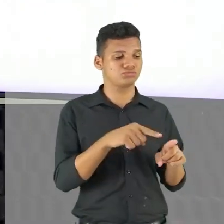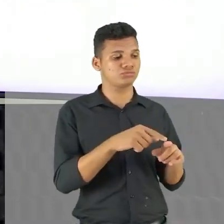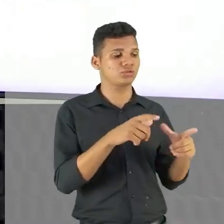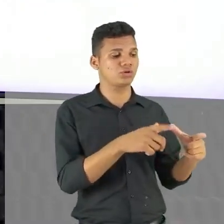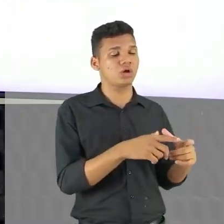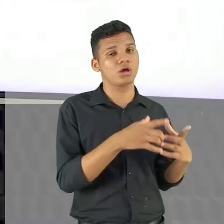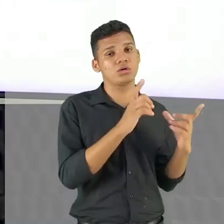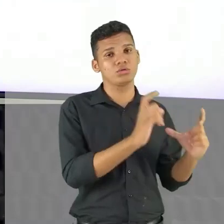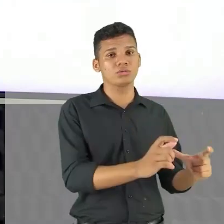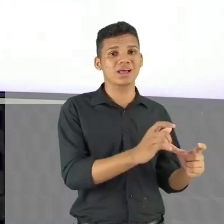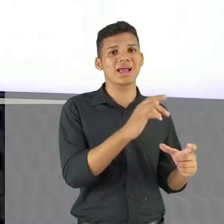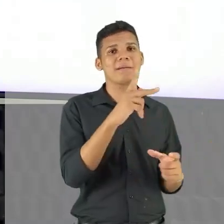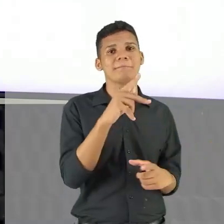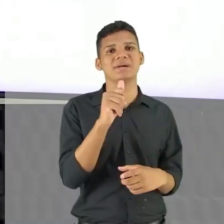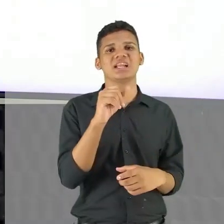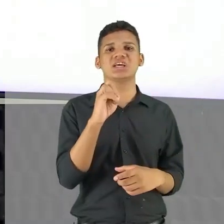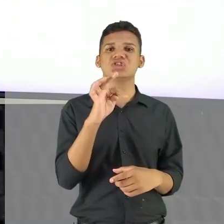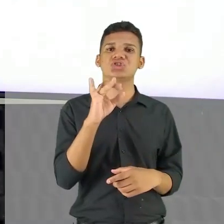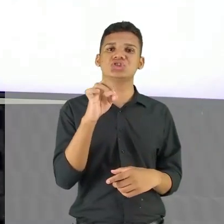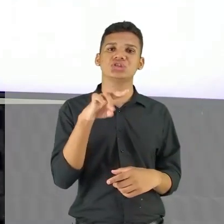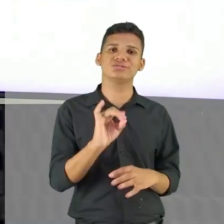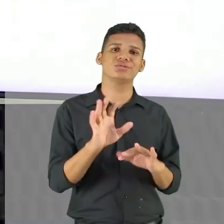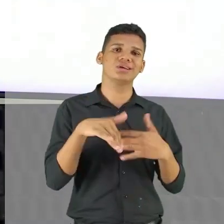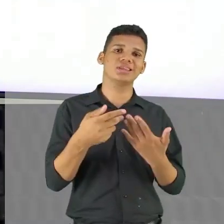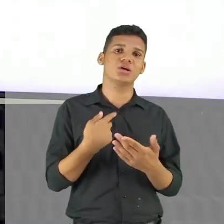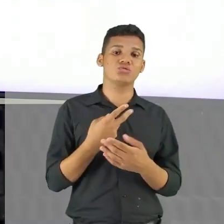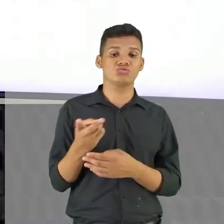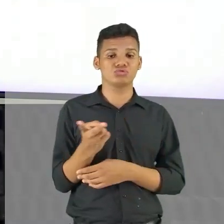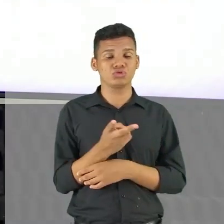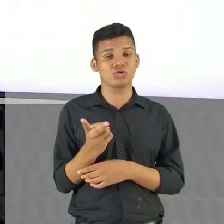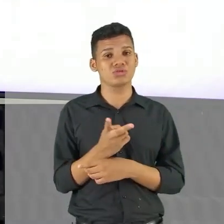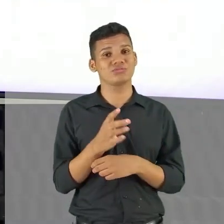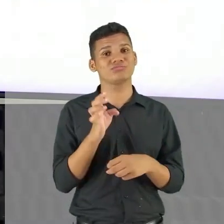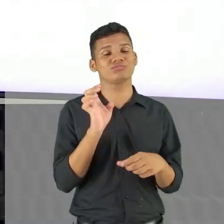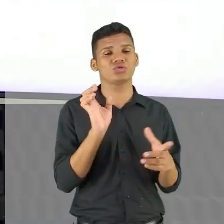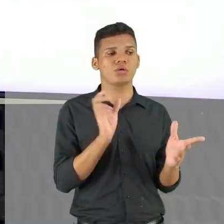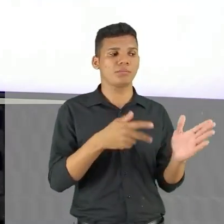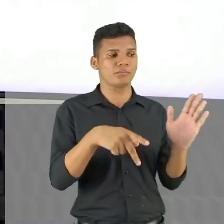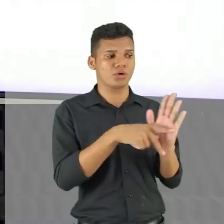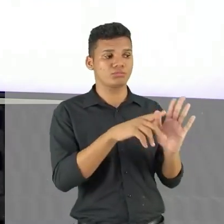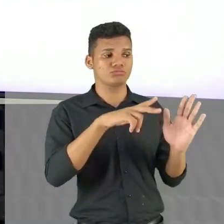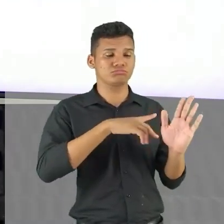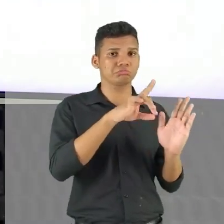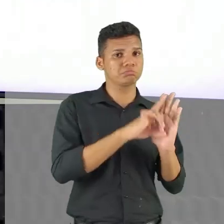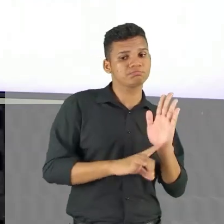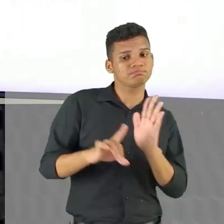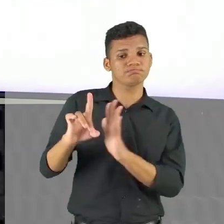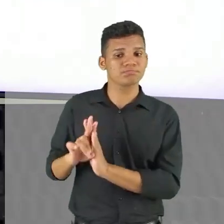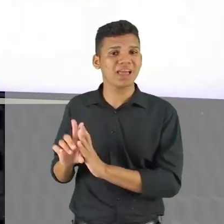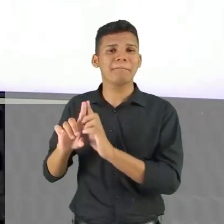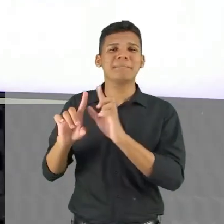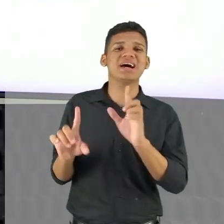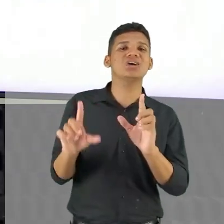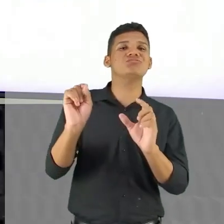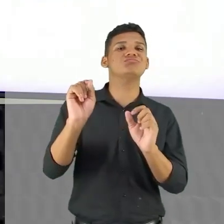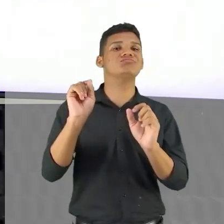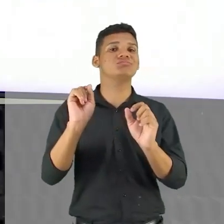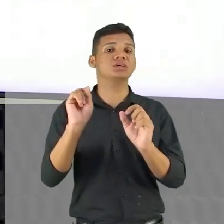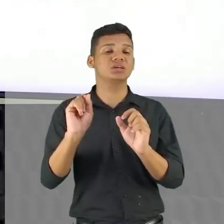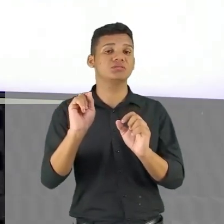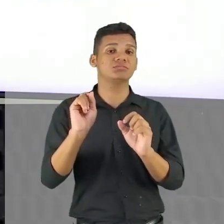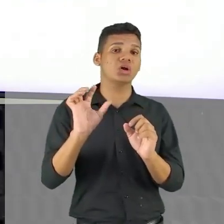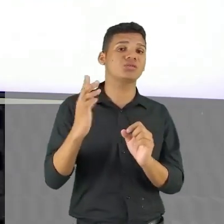palestino, reconhecendo os dois como Estado de direito. O problema é que foi feita